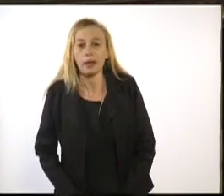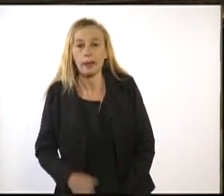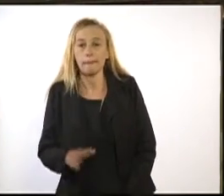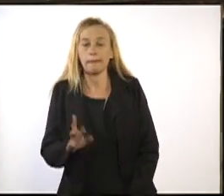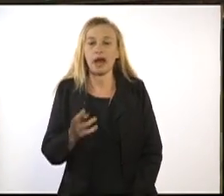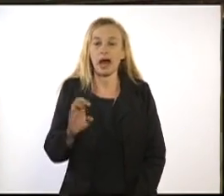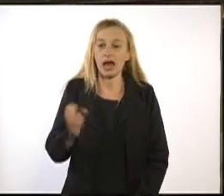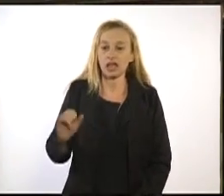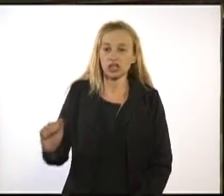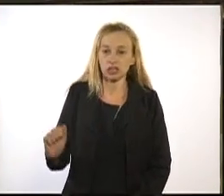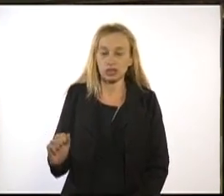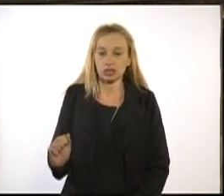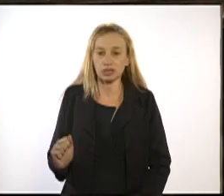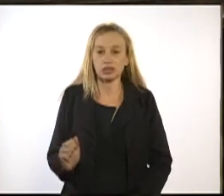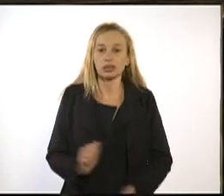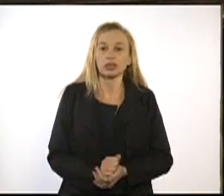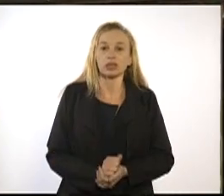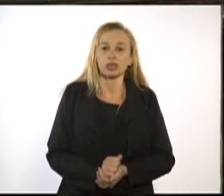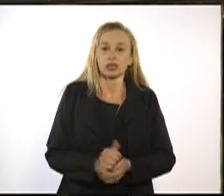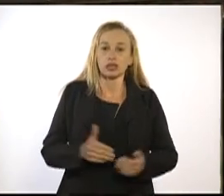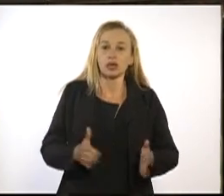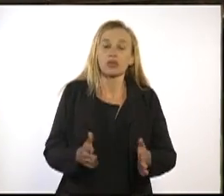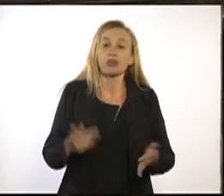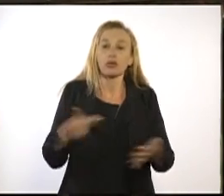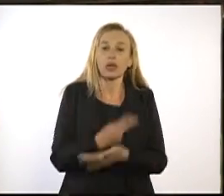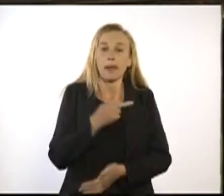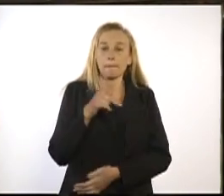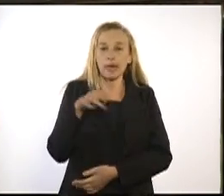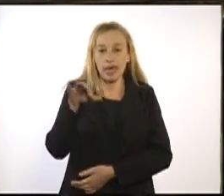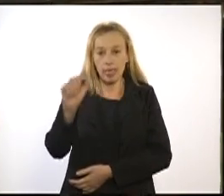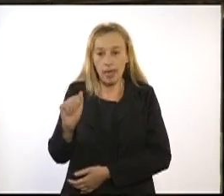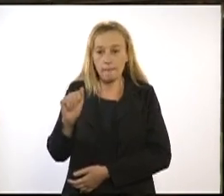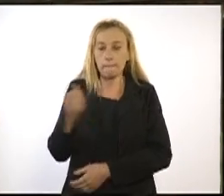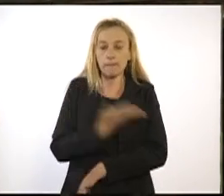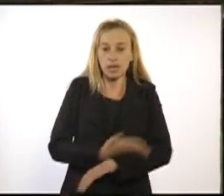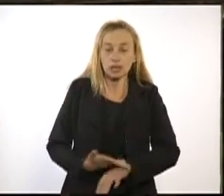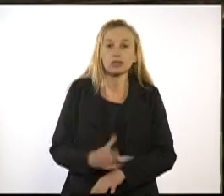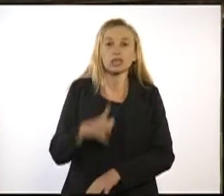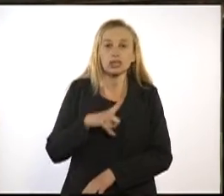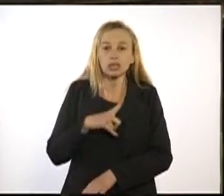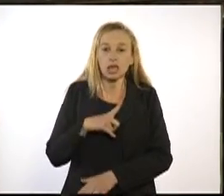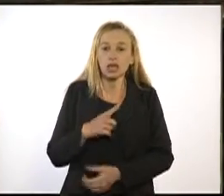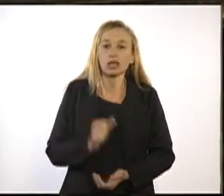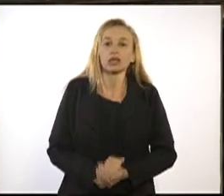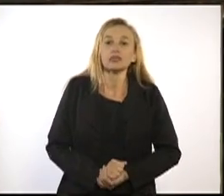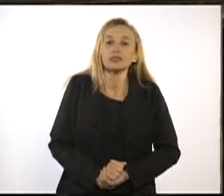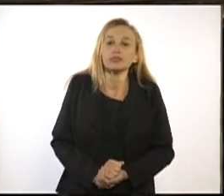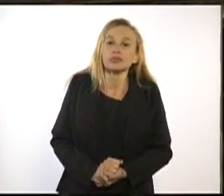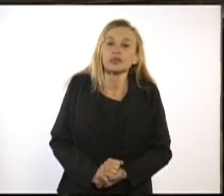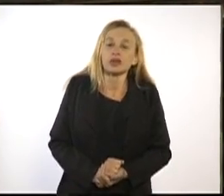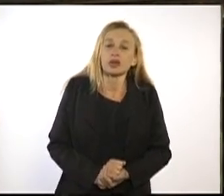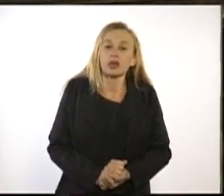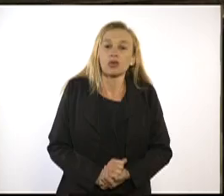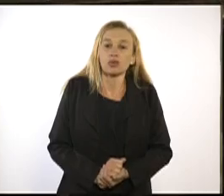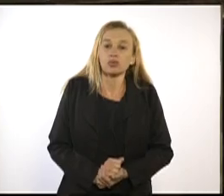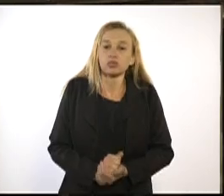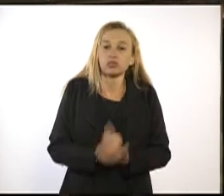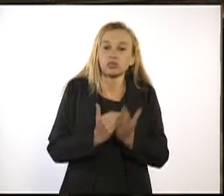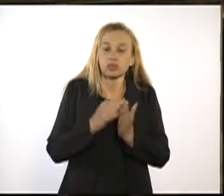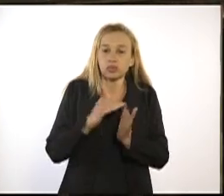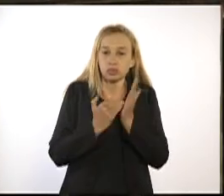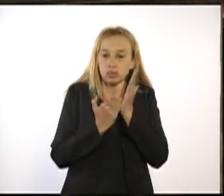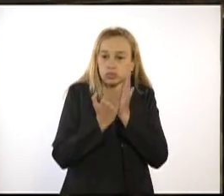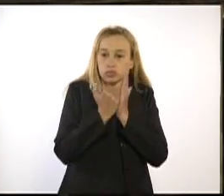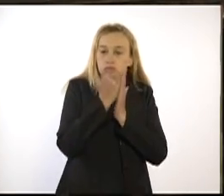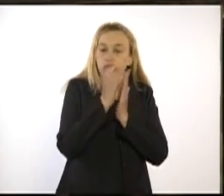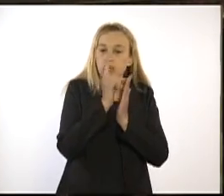rompem, o que aconteceu na Pedra Branca. O que nós temos é um aumento do assoreamento dos rios e uma